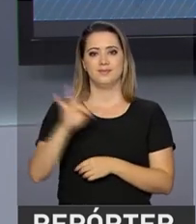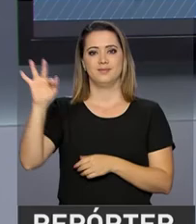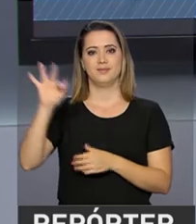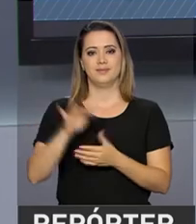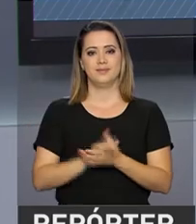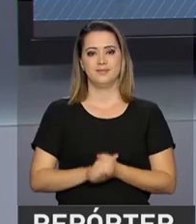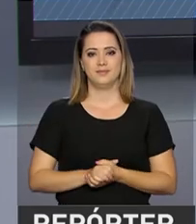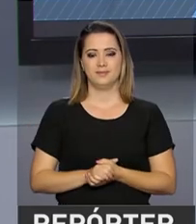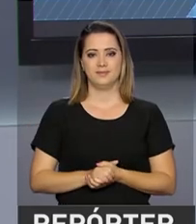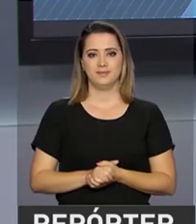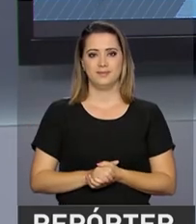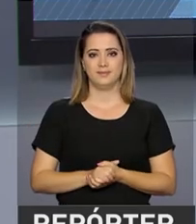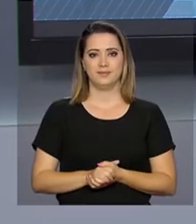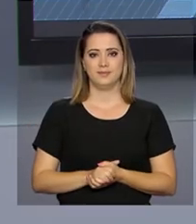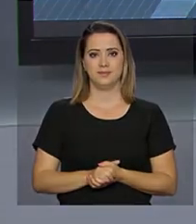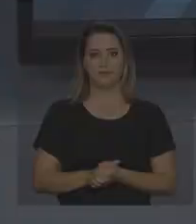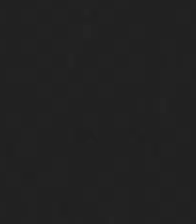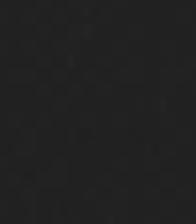do governo federal